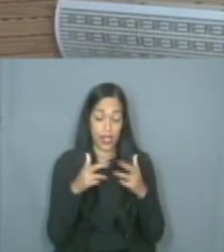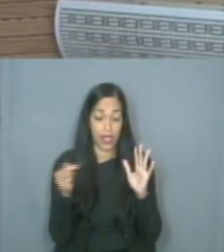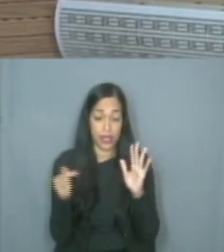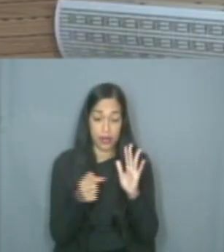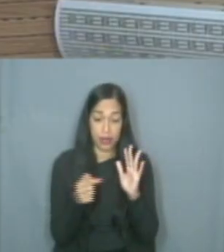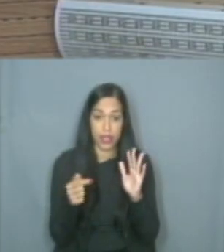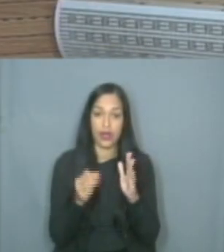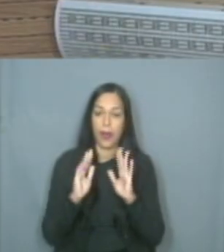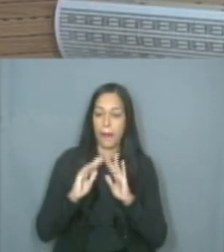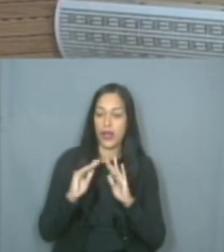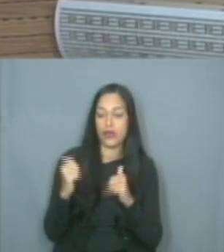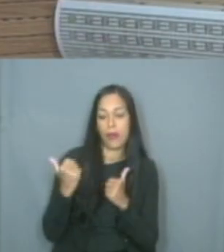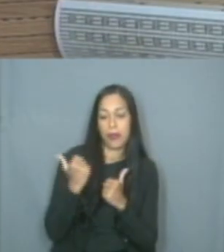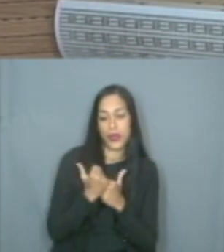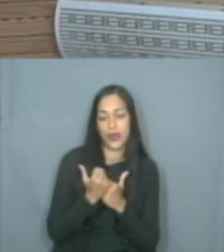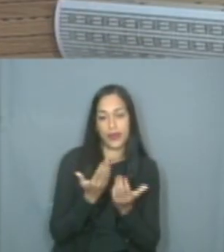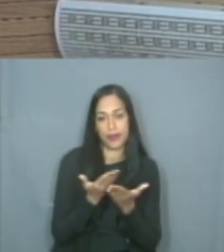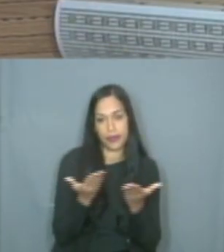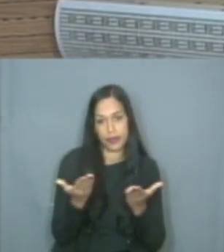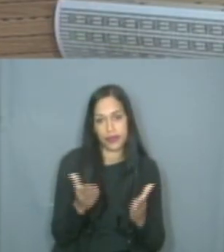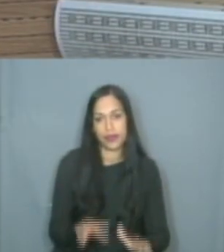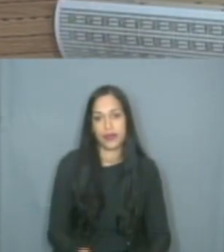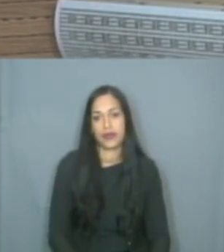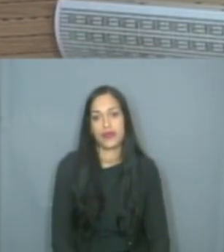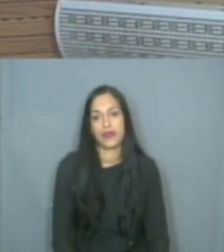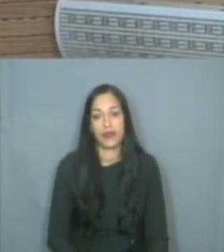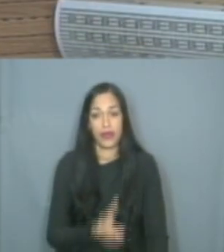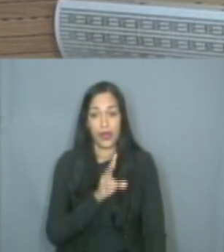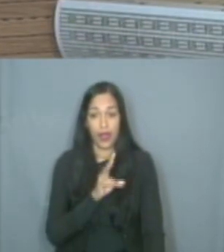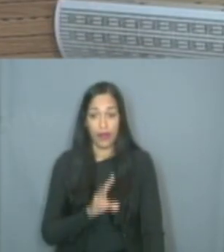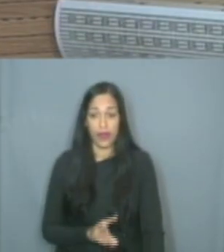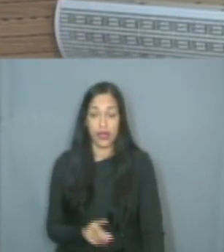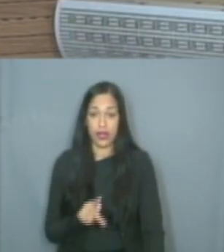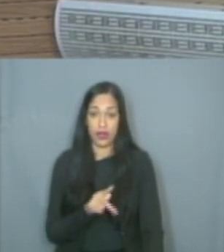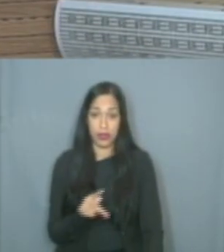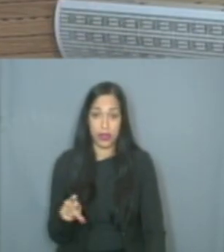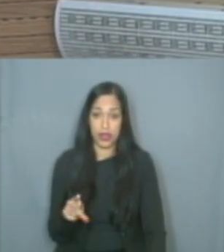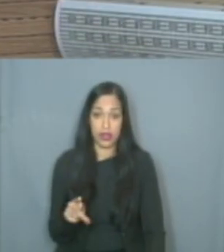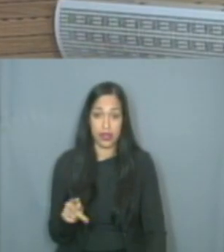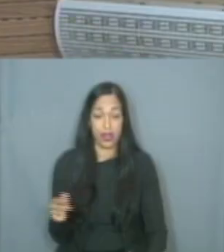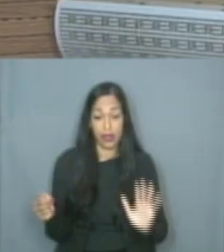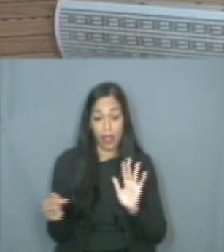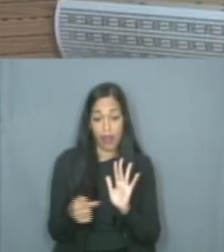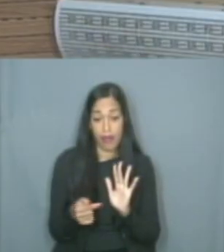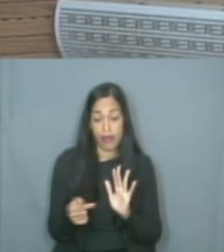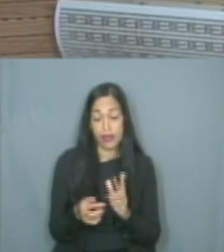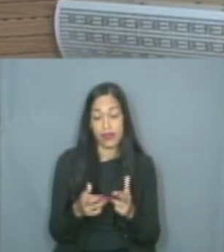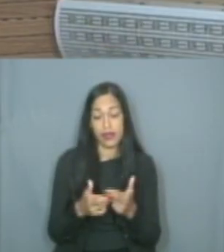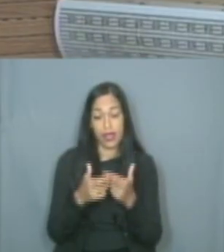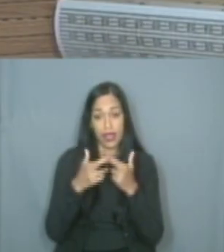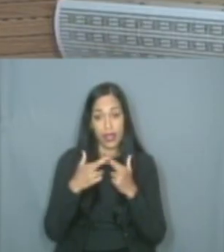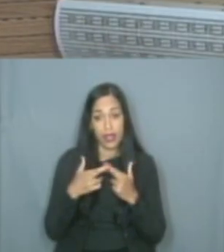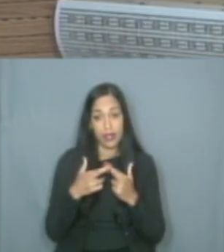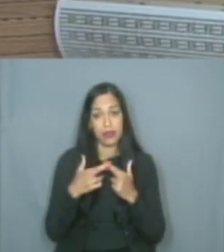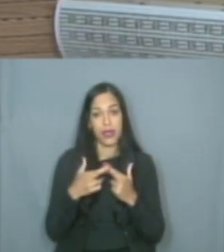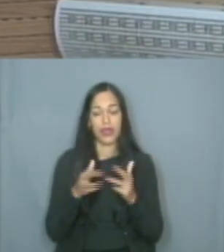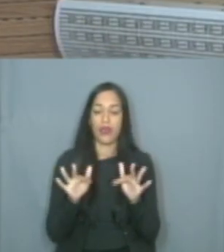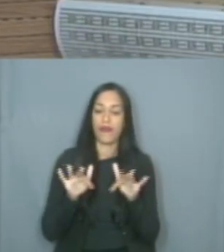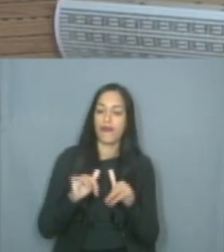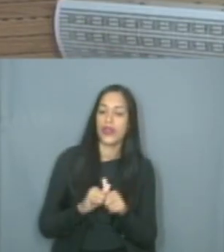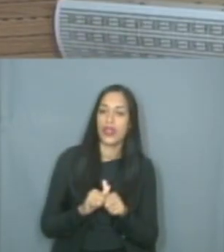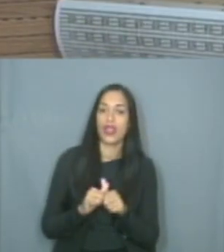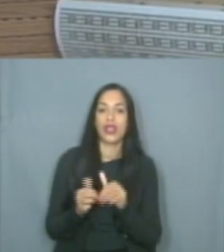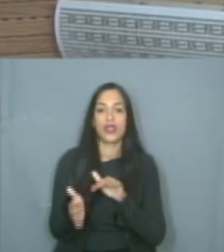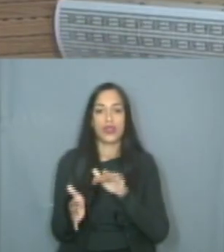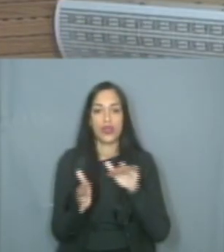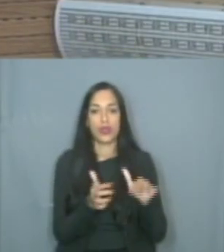aqui eu peço o apoio dos meus colegas. Vereador presidente, esse requerimento eu encerro e parto